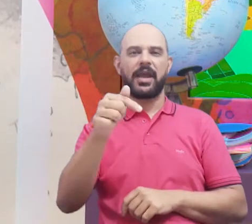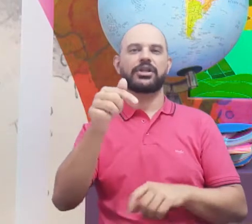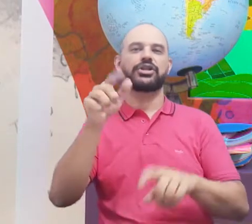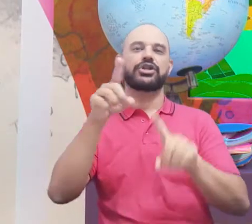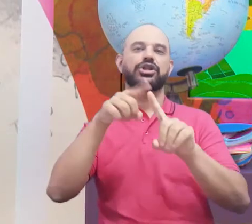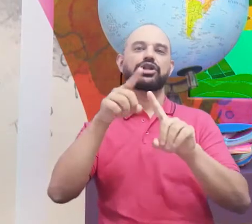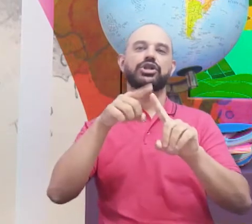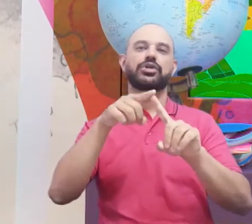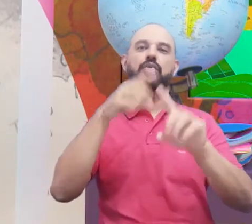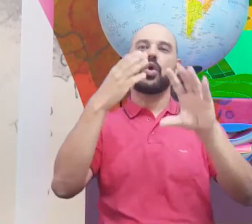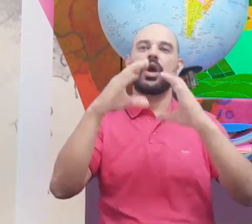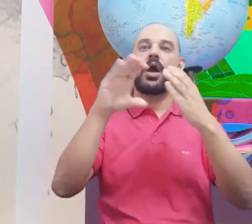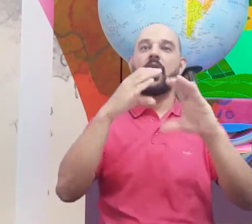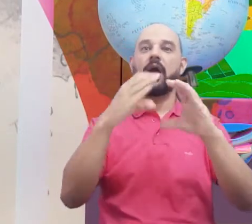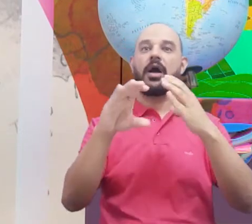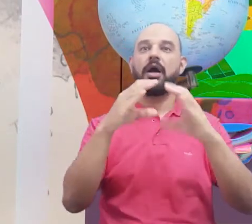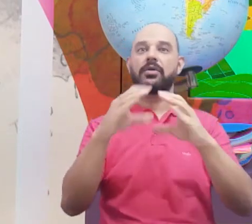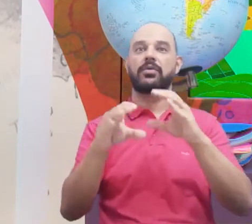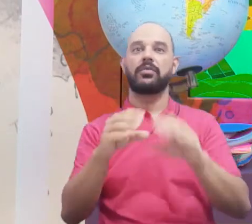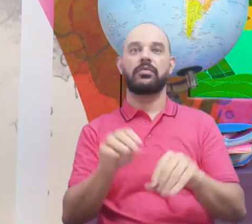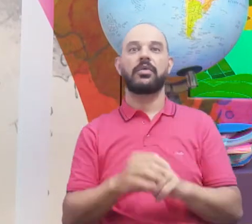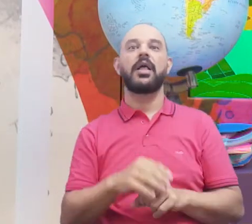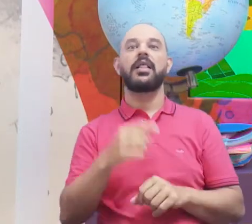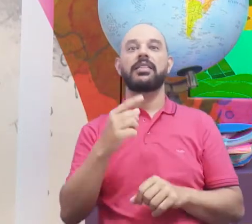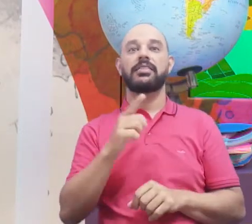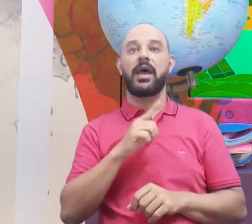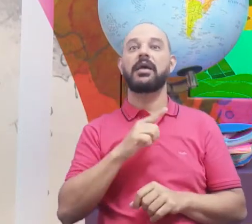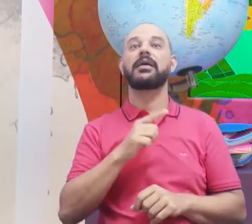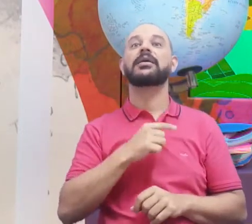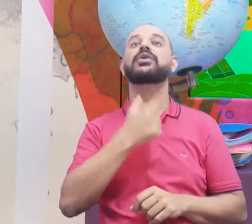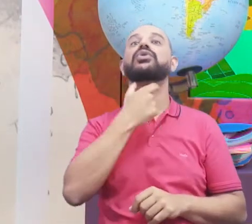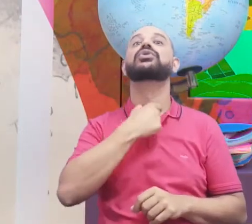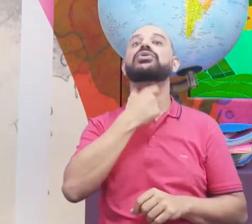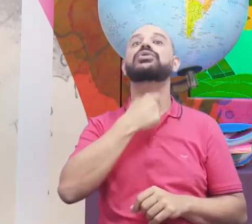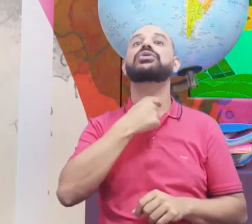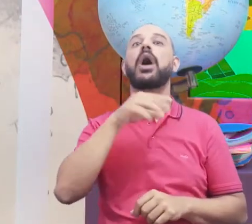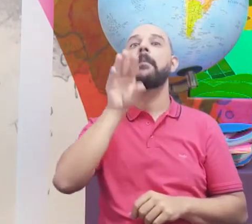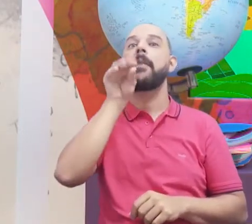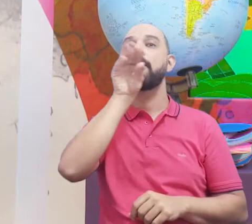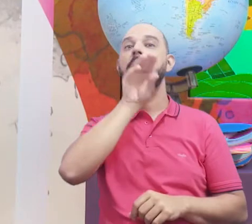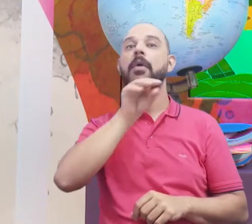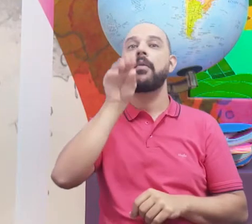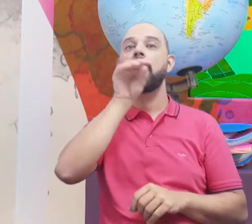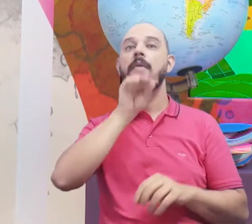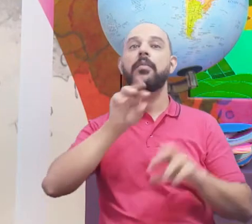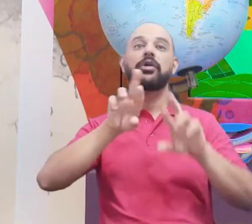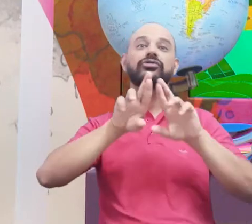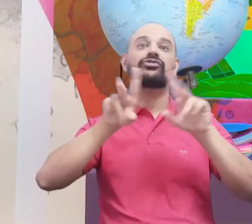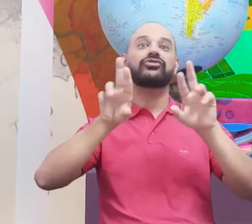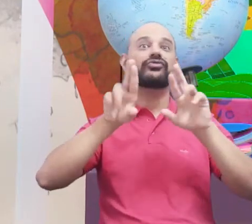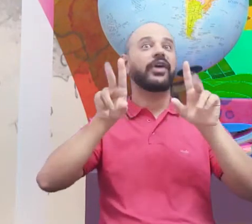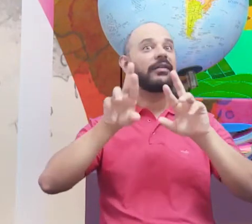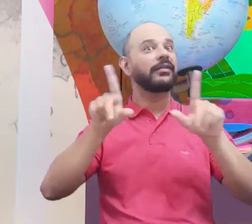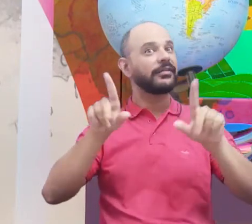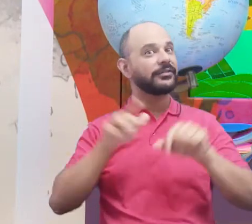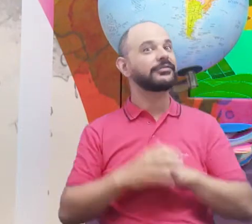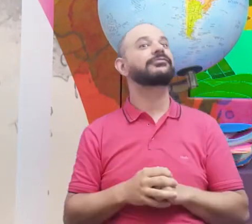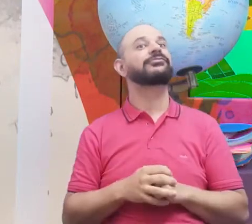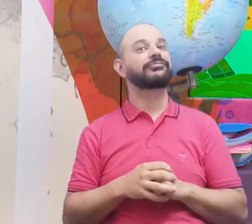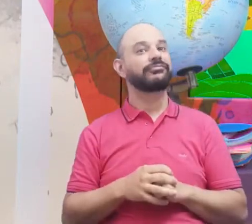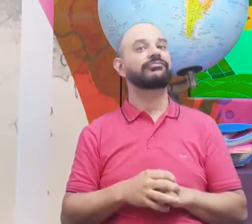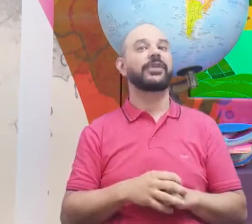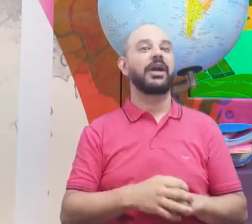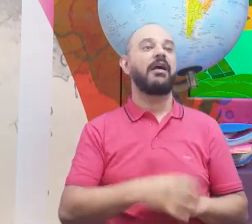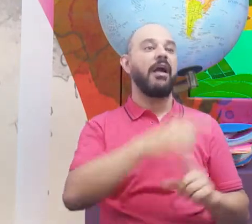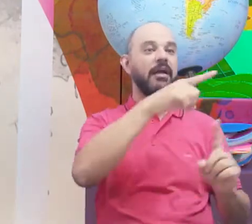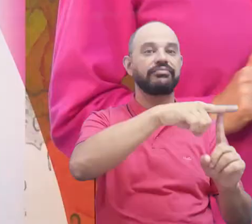de cantos e em cada um, a boca e as cordas vocais dos sapos ficam de maneira diferente. Ah, e variam de